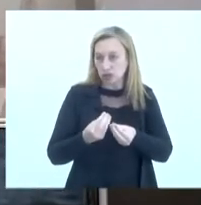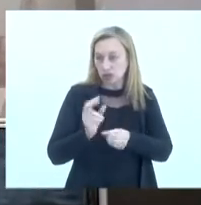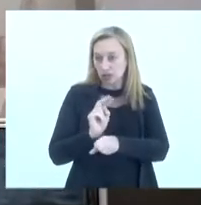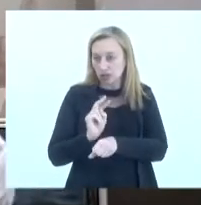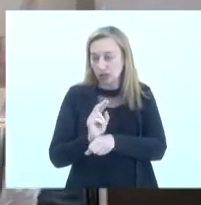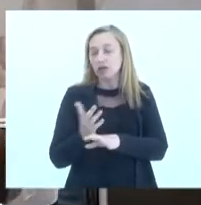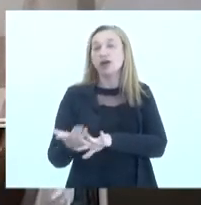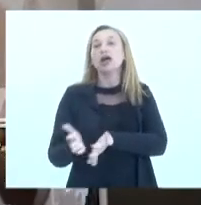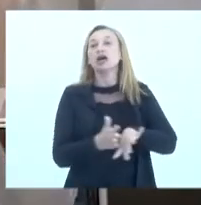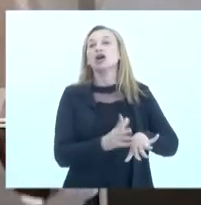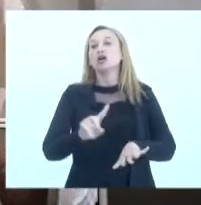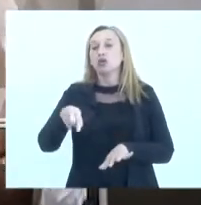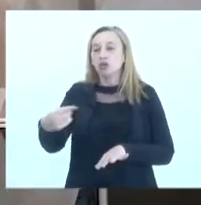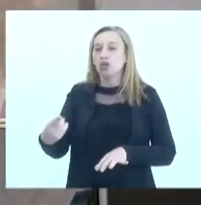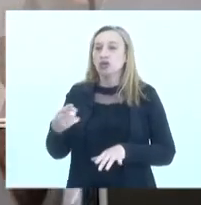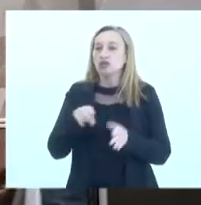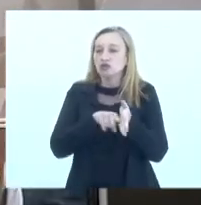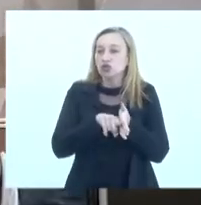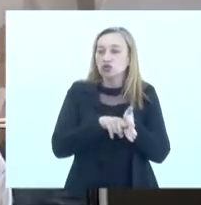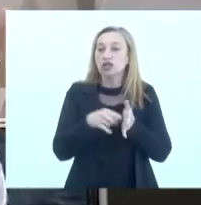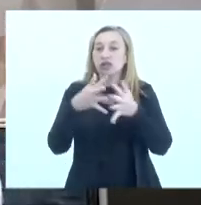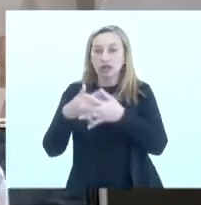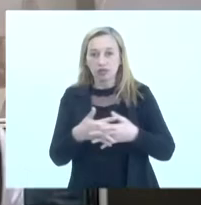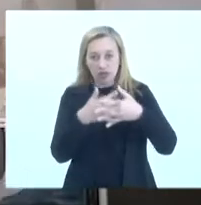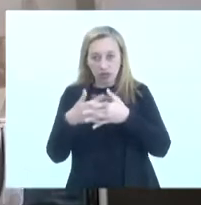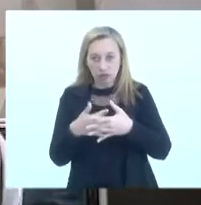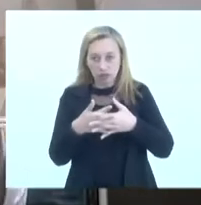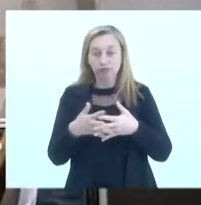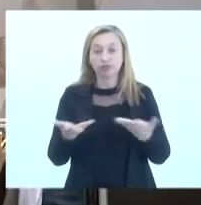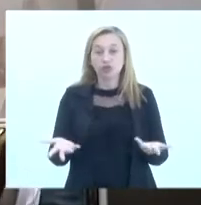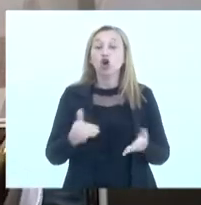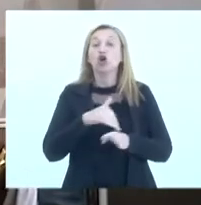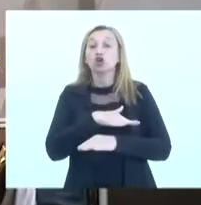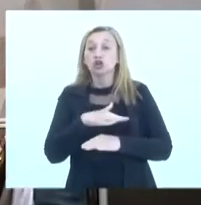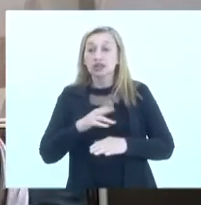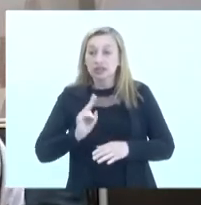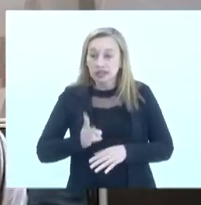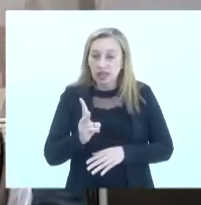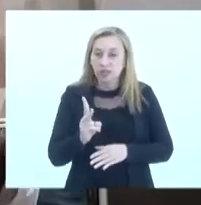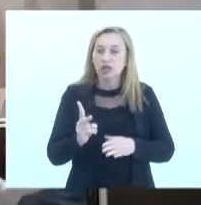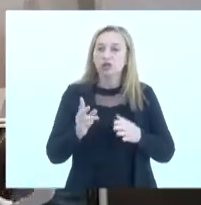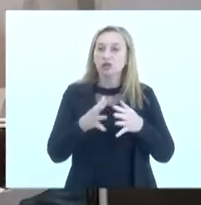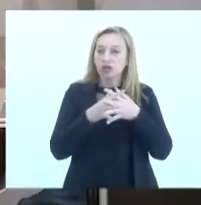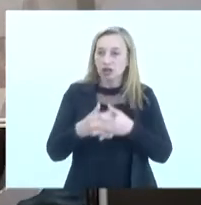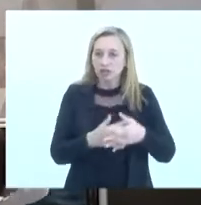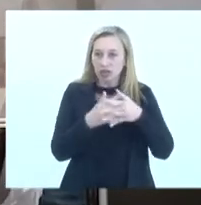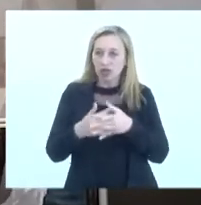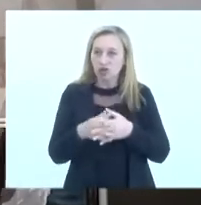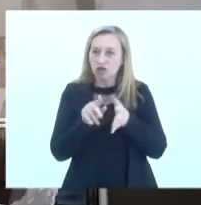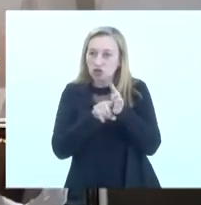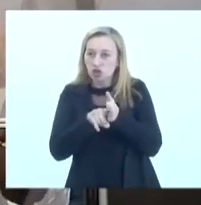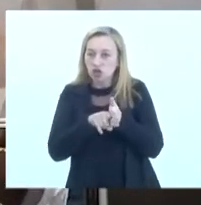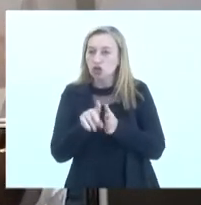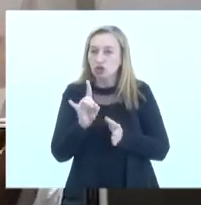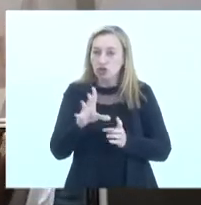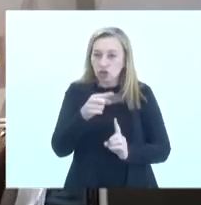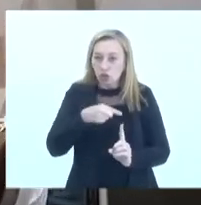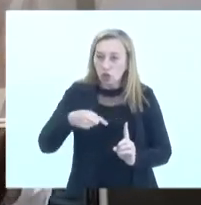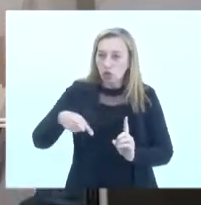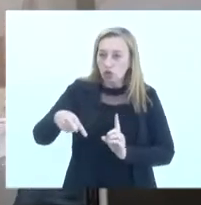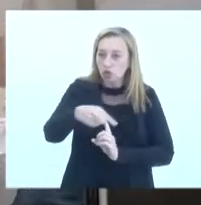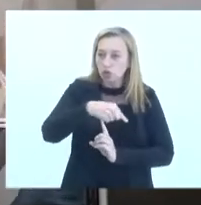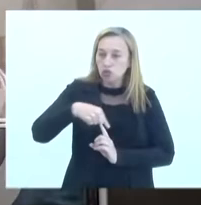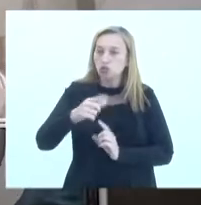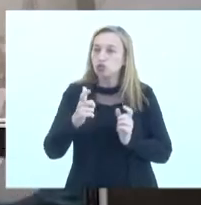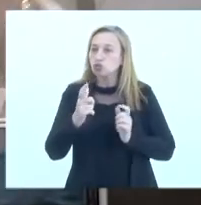maior, que são o caso de vistoria dos caminhões. Toda vistoria de caminhão hoje, o caminhão não circula só na região.